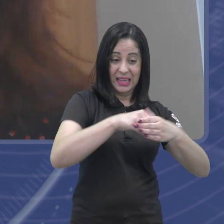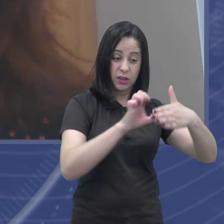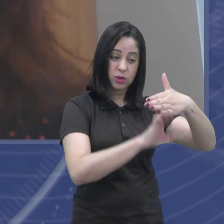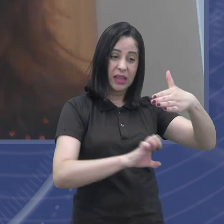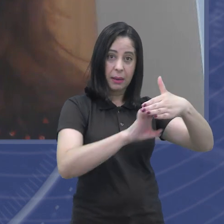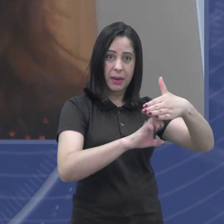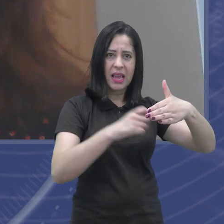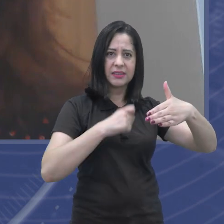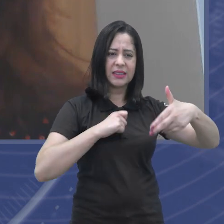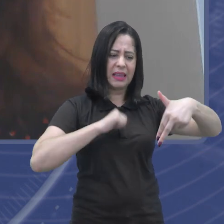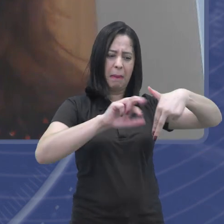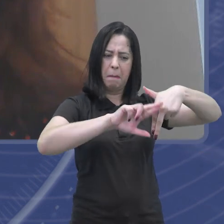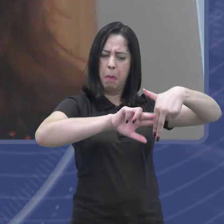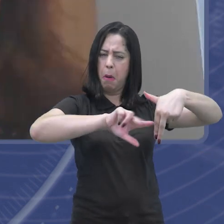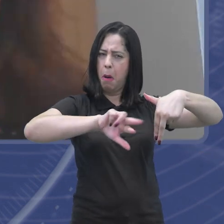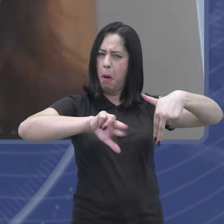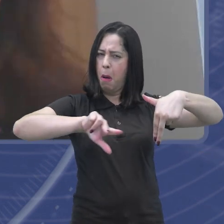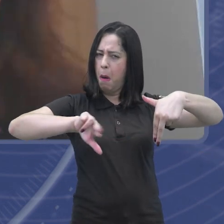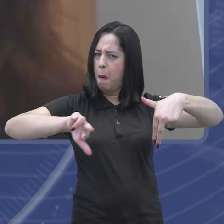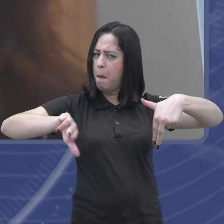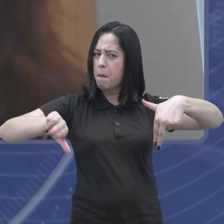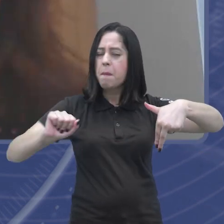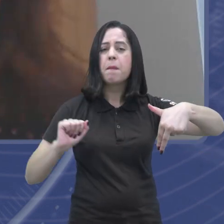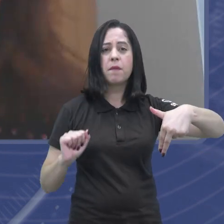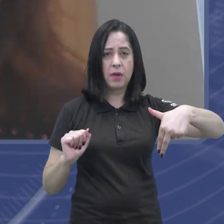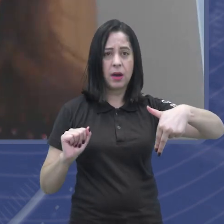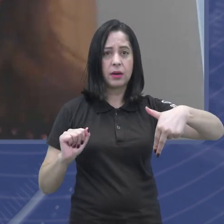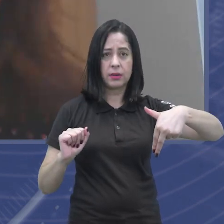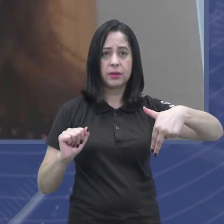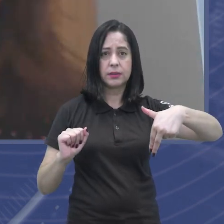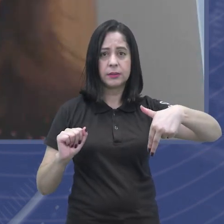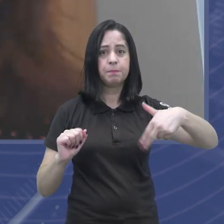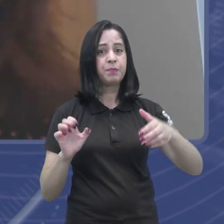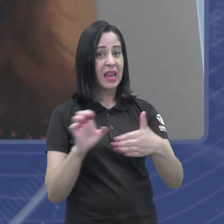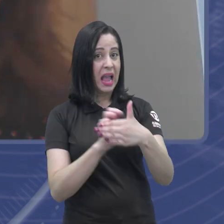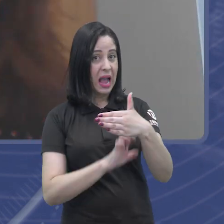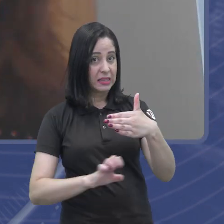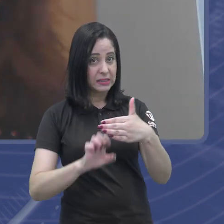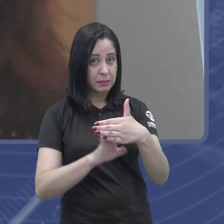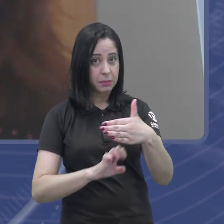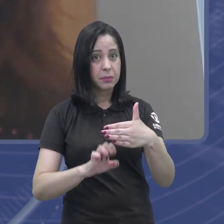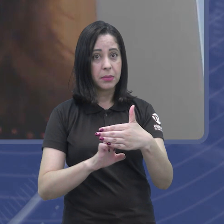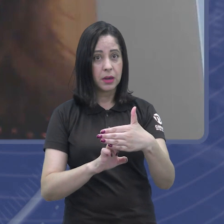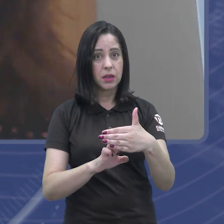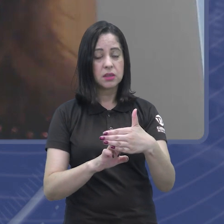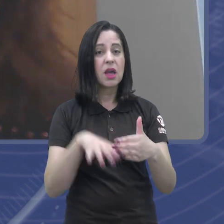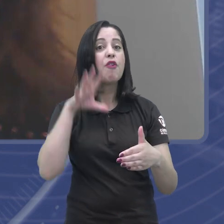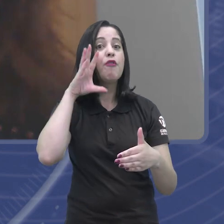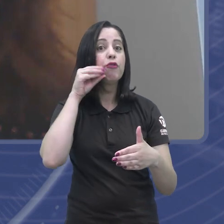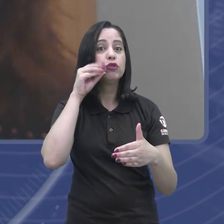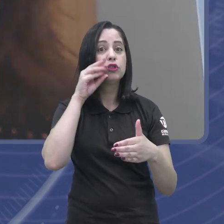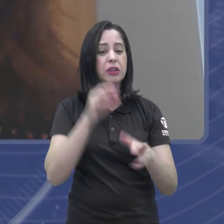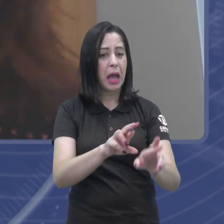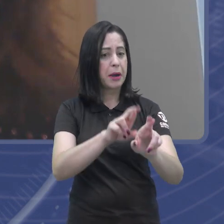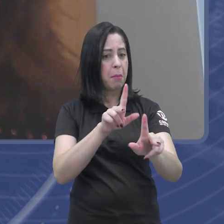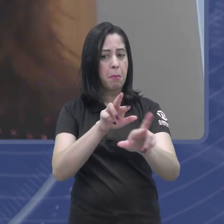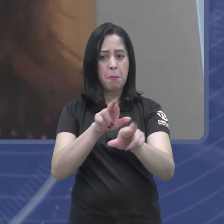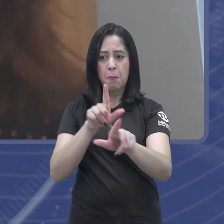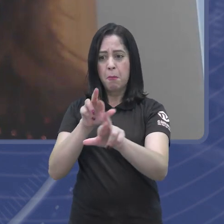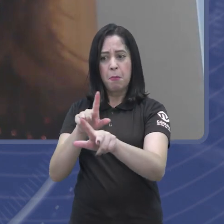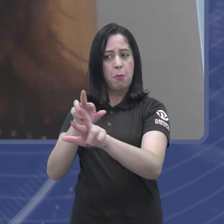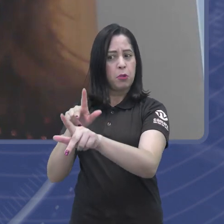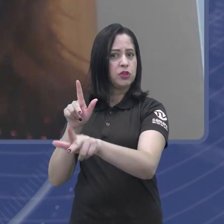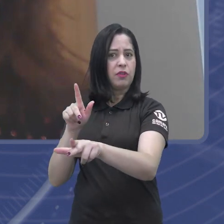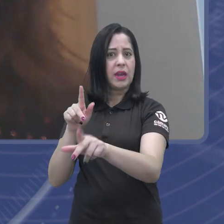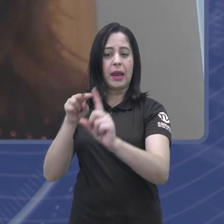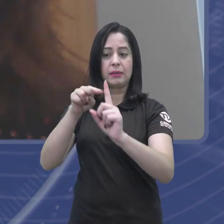essa diversidade que a gente vê dentro das empresas? Cada vez mais as organizações estão repletas de funcionários com